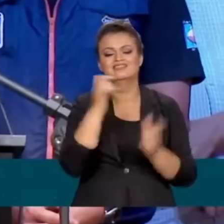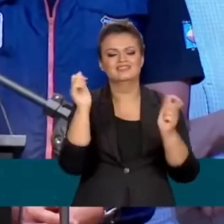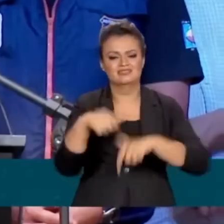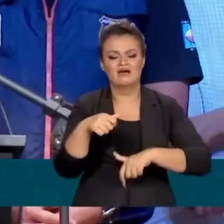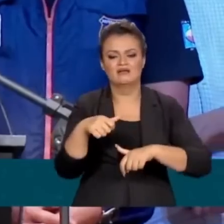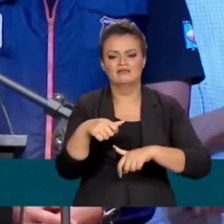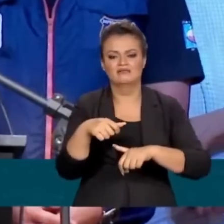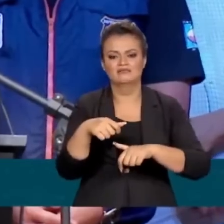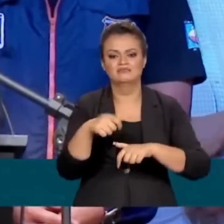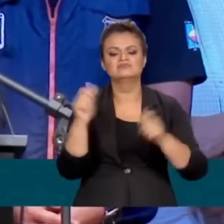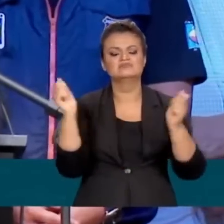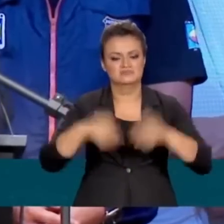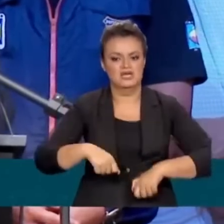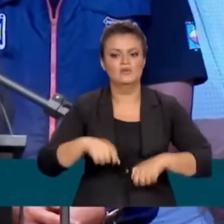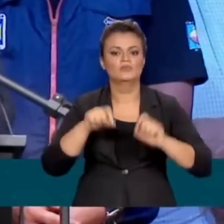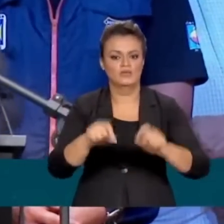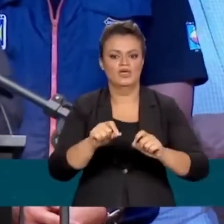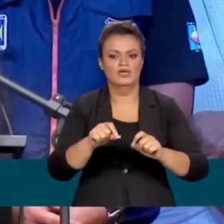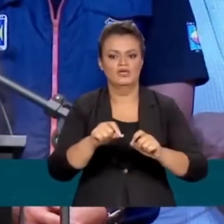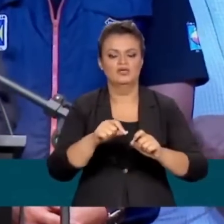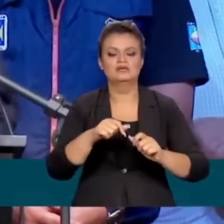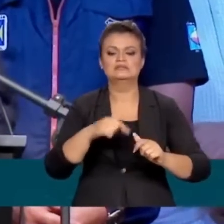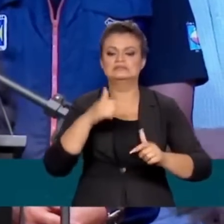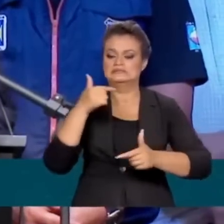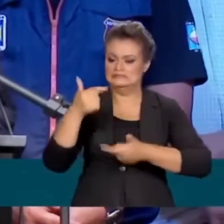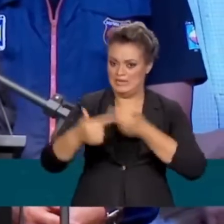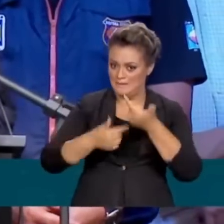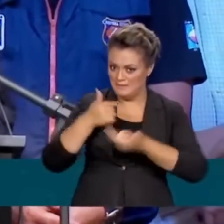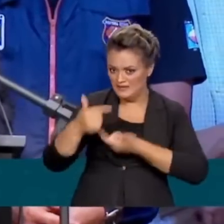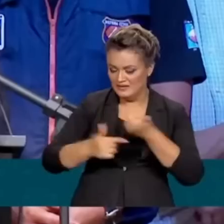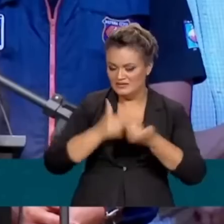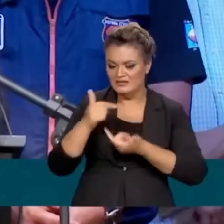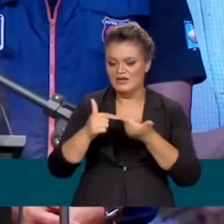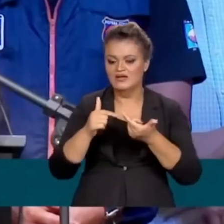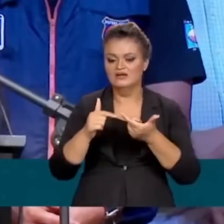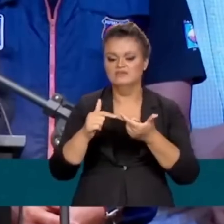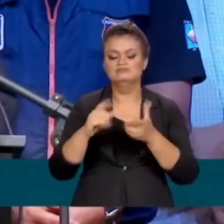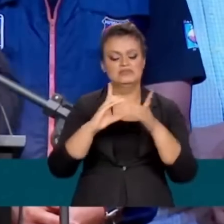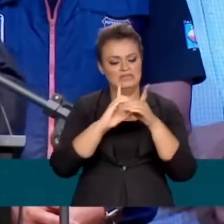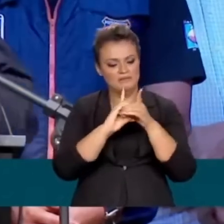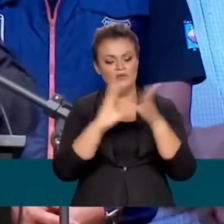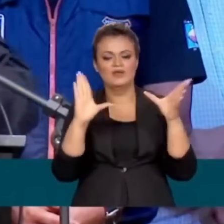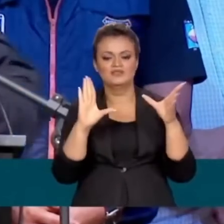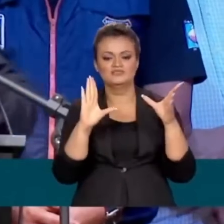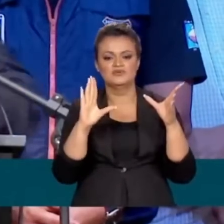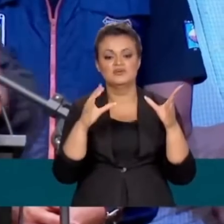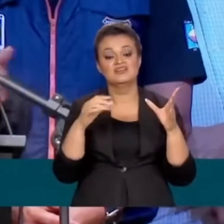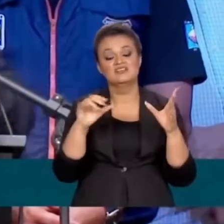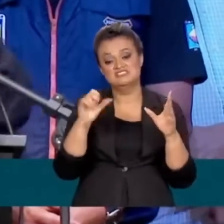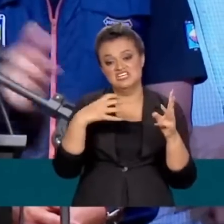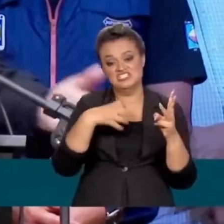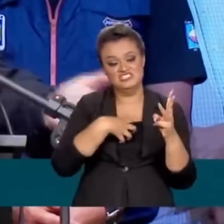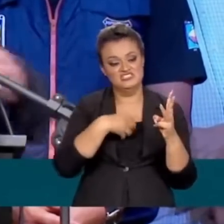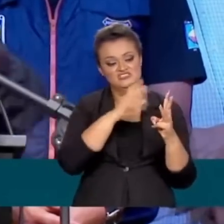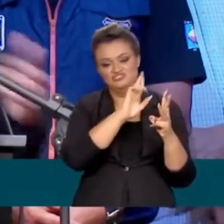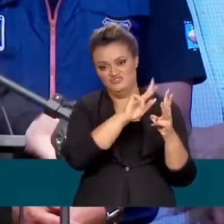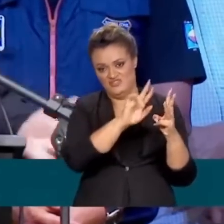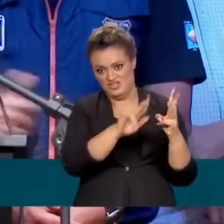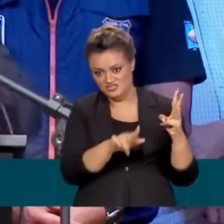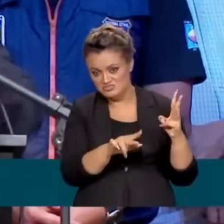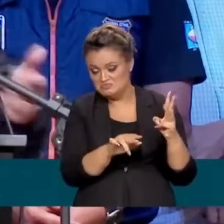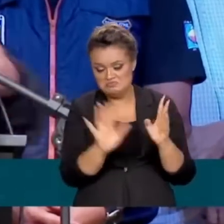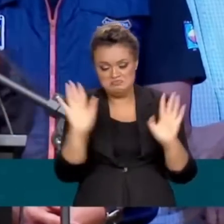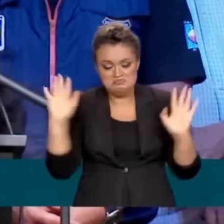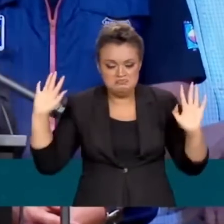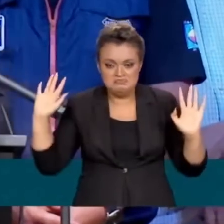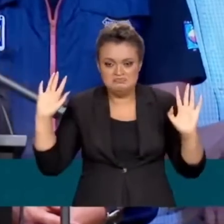possível a gente exercer a nossa função na democracia mesmo quando a gente pertence a partir do